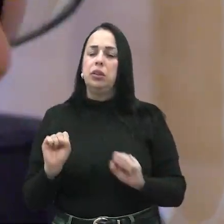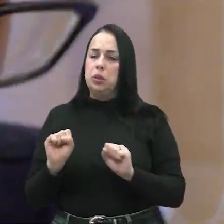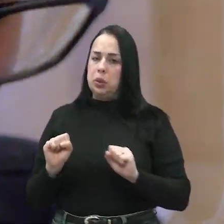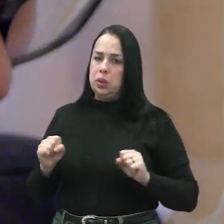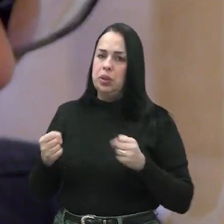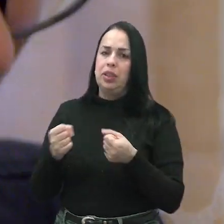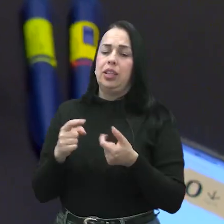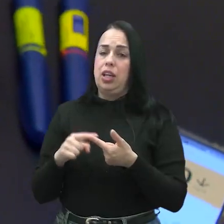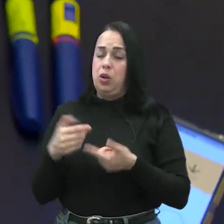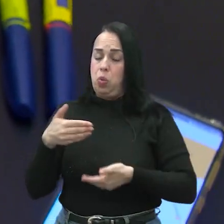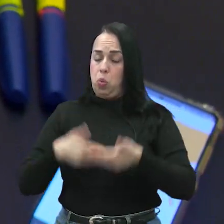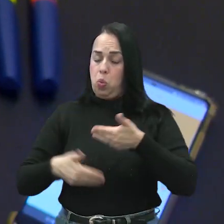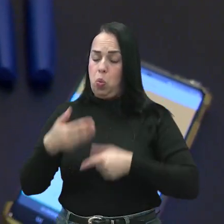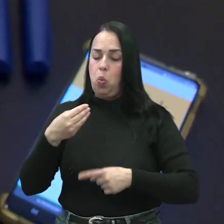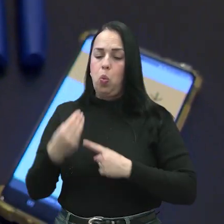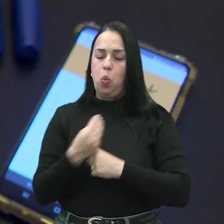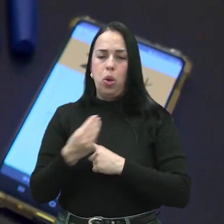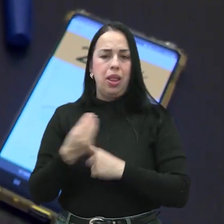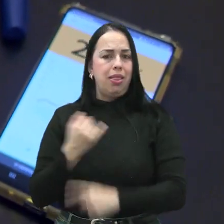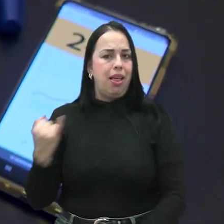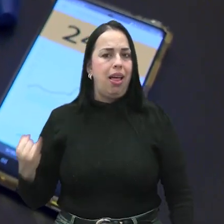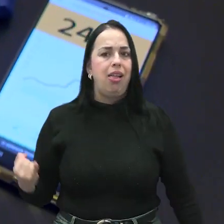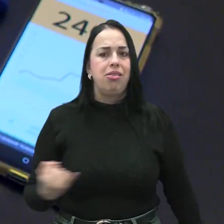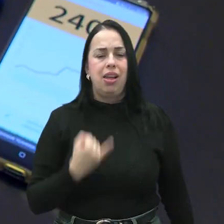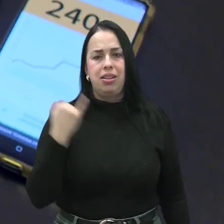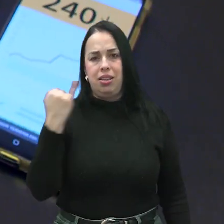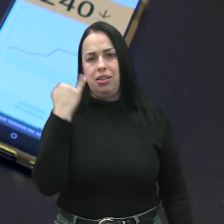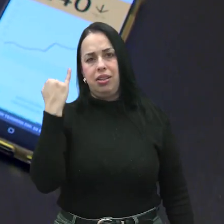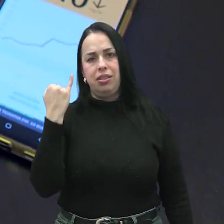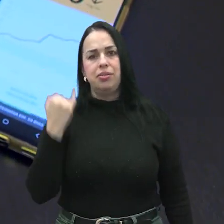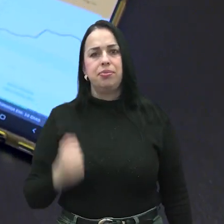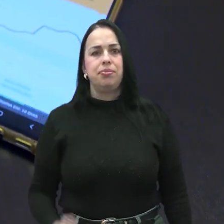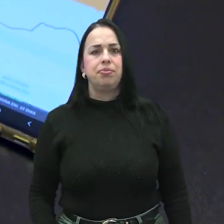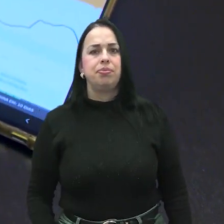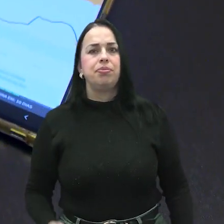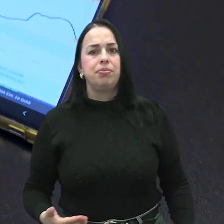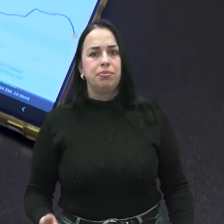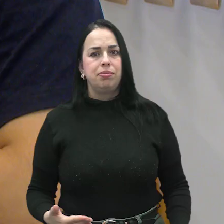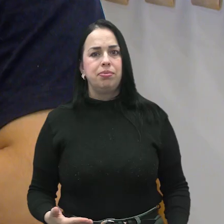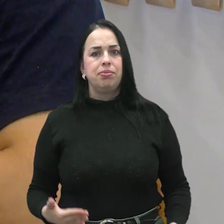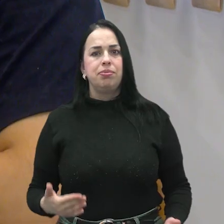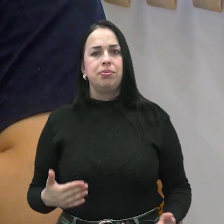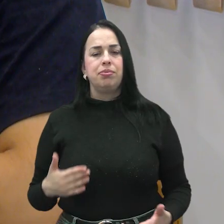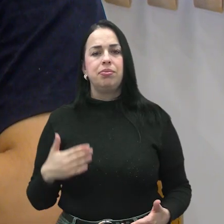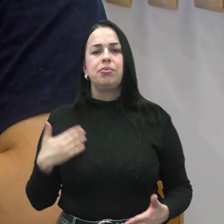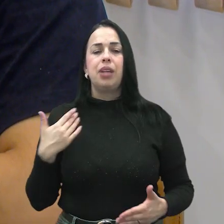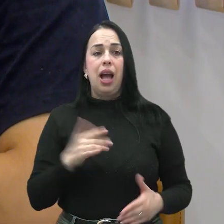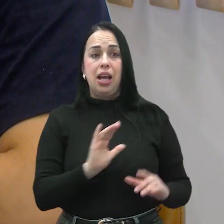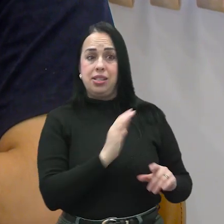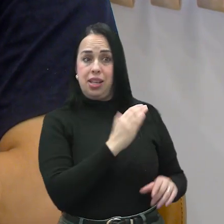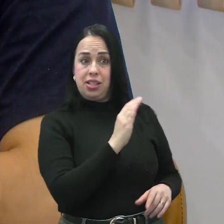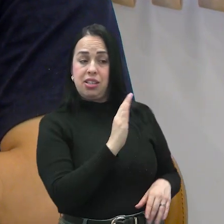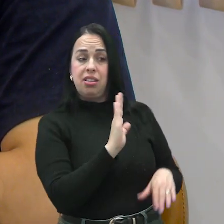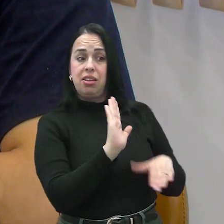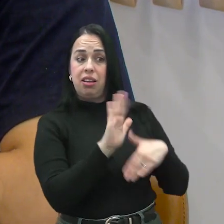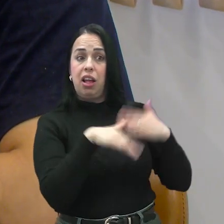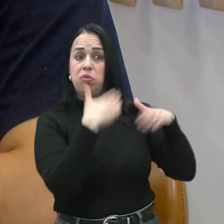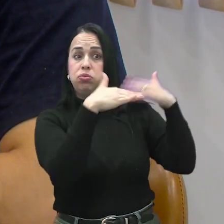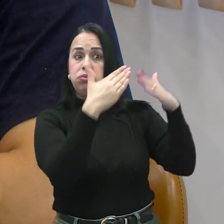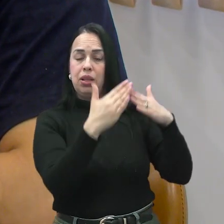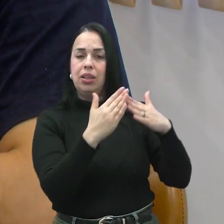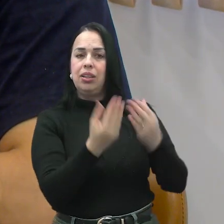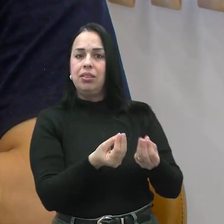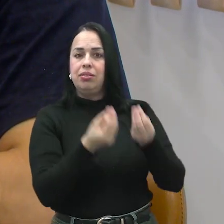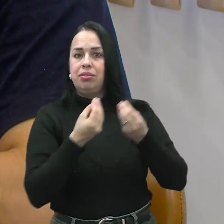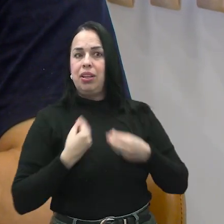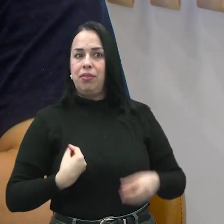a persistência e cuidado são peças-chave para conviver com a doença. A ciência vem evoluindo muito, melhorando muito a qualidade